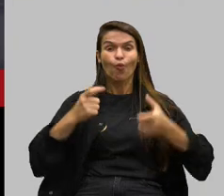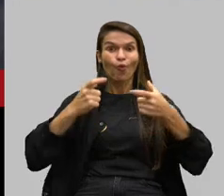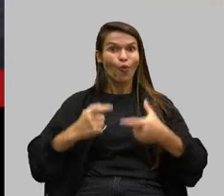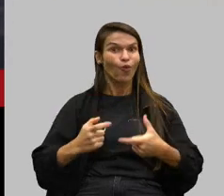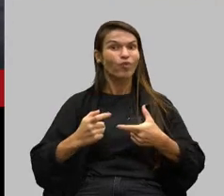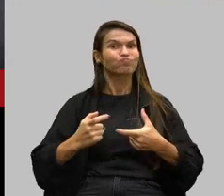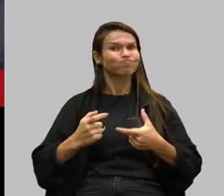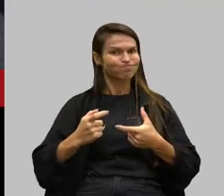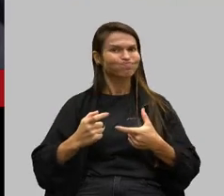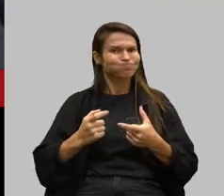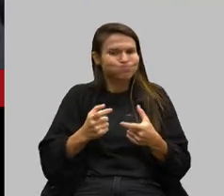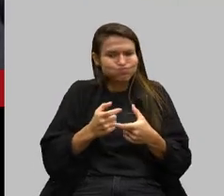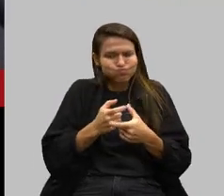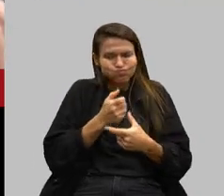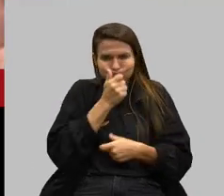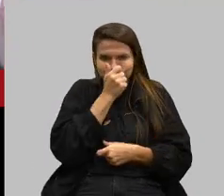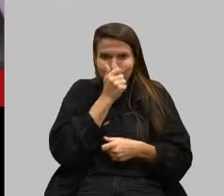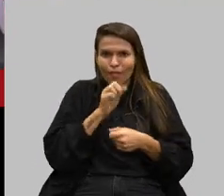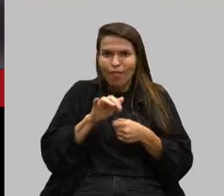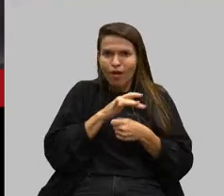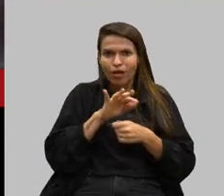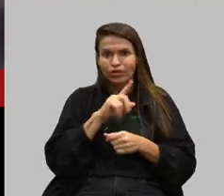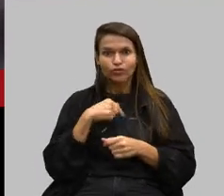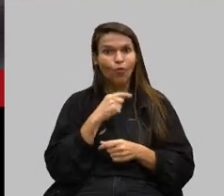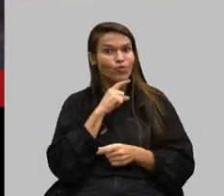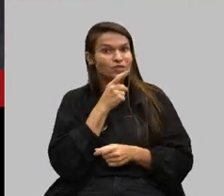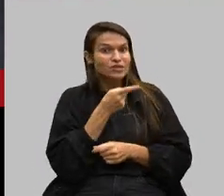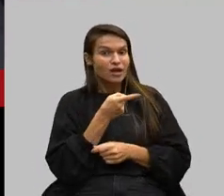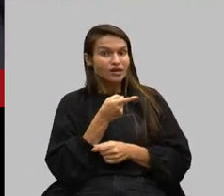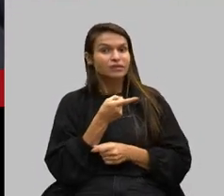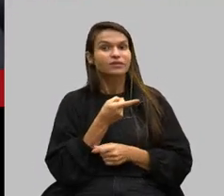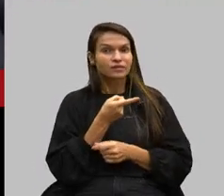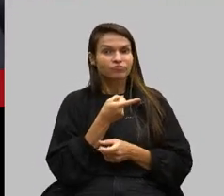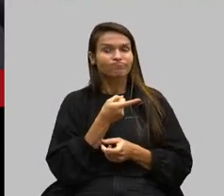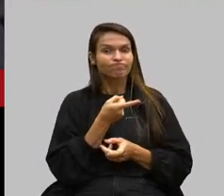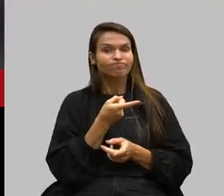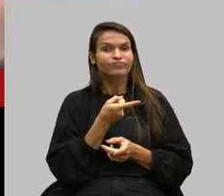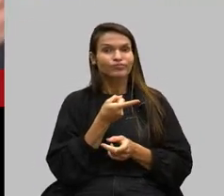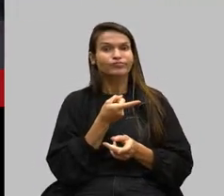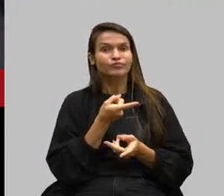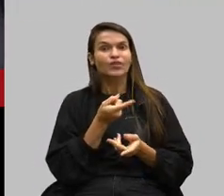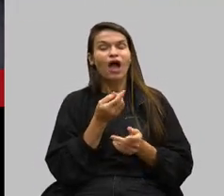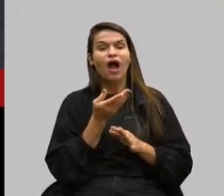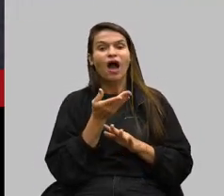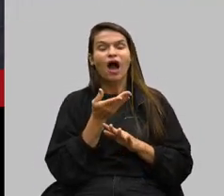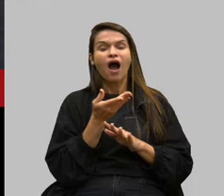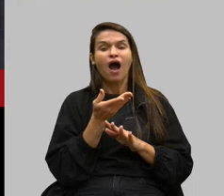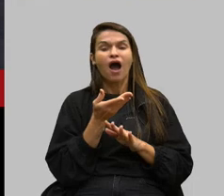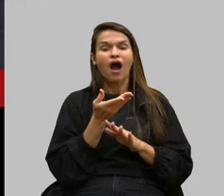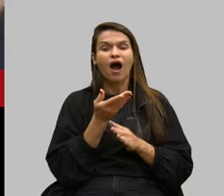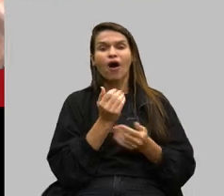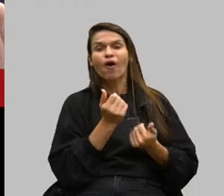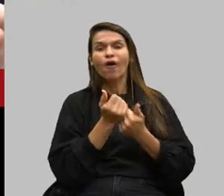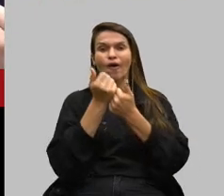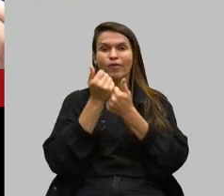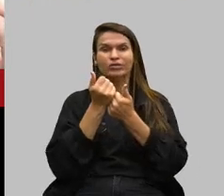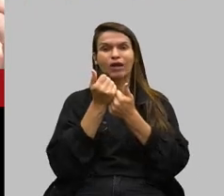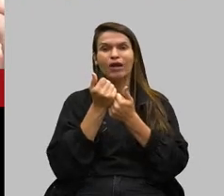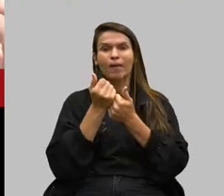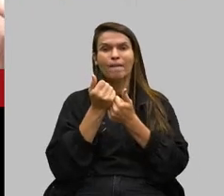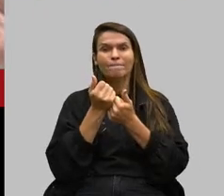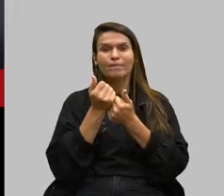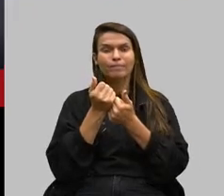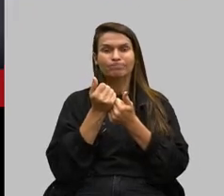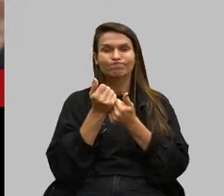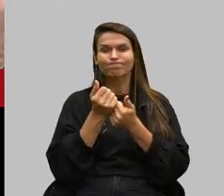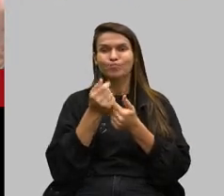completamente apertado e que a gente não consegue sequer até mesmo a assessoria aqui tá sendo impedida de entrar